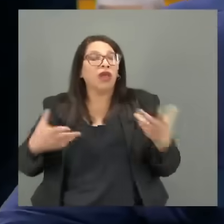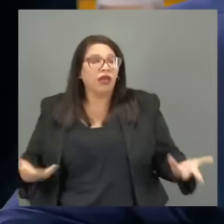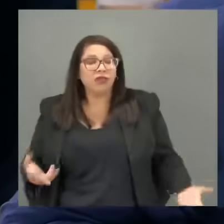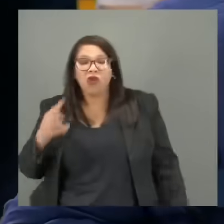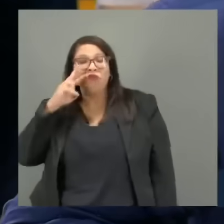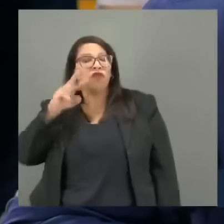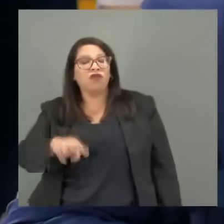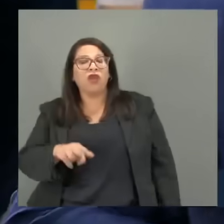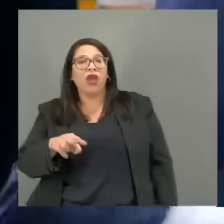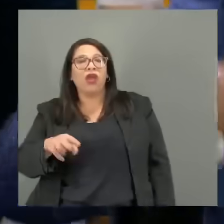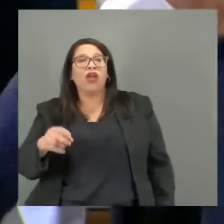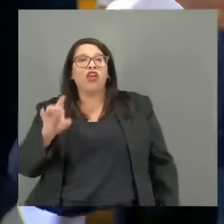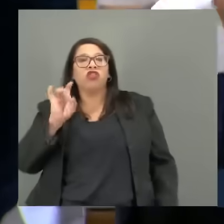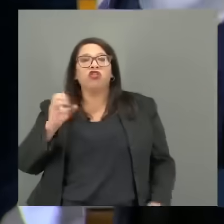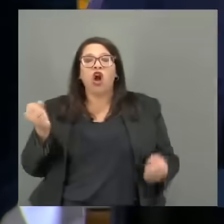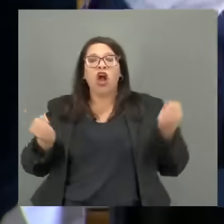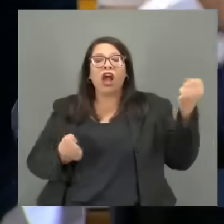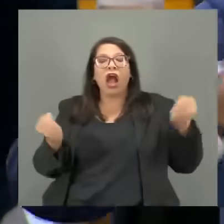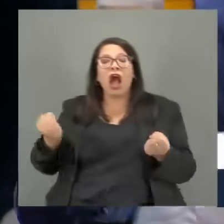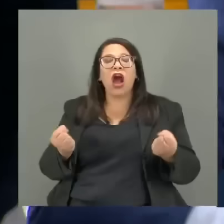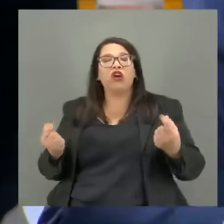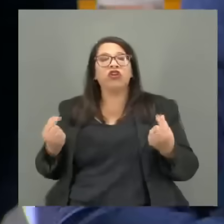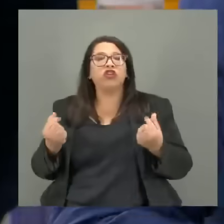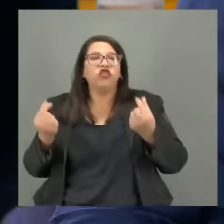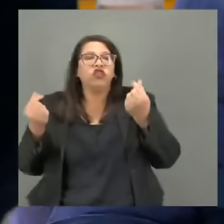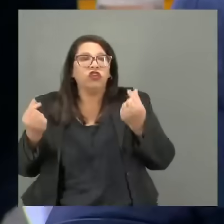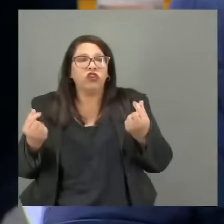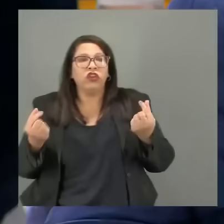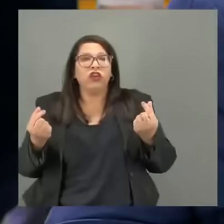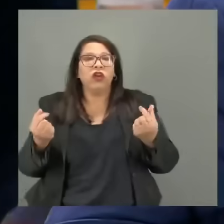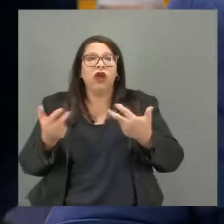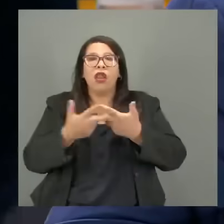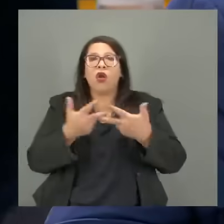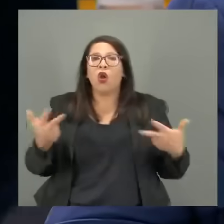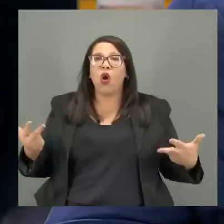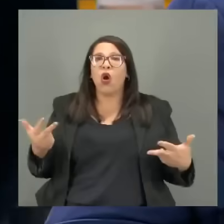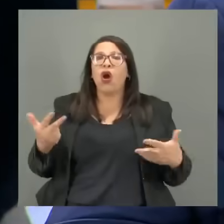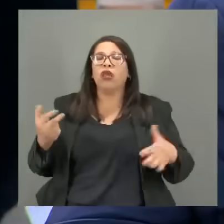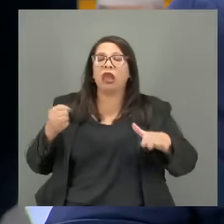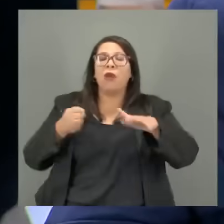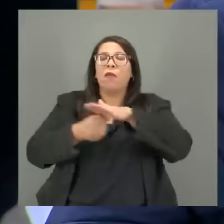vê carros, dinheiro sendo apreendido,